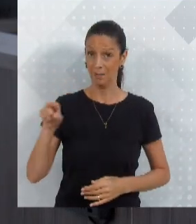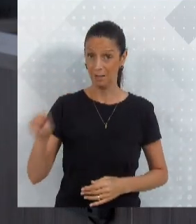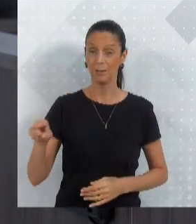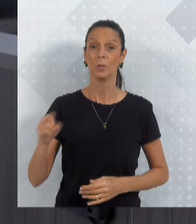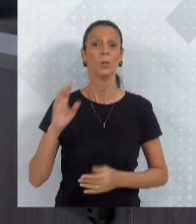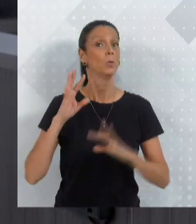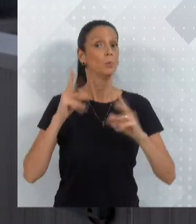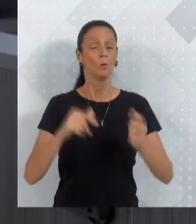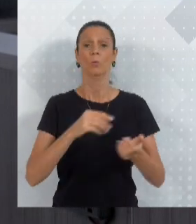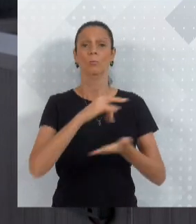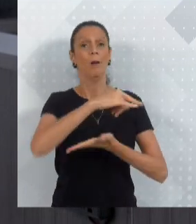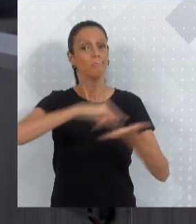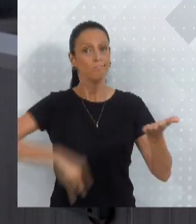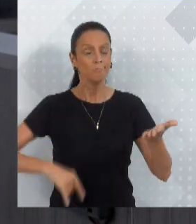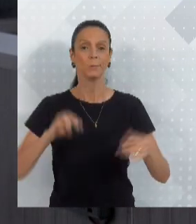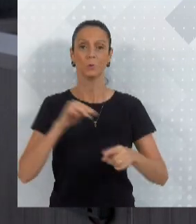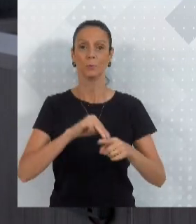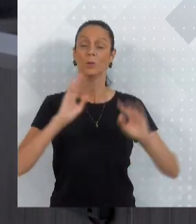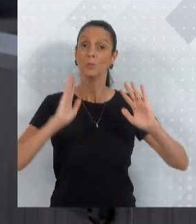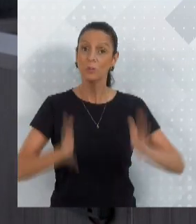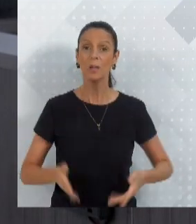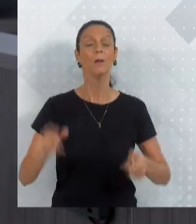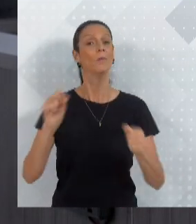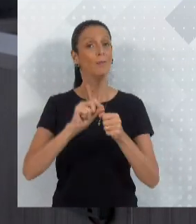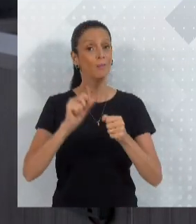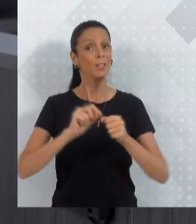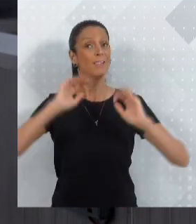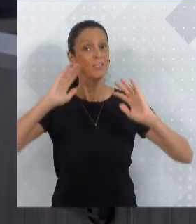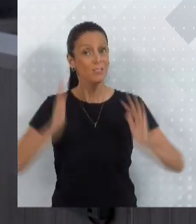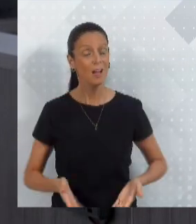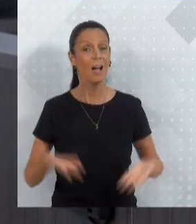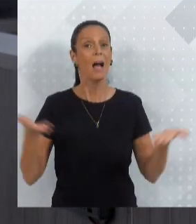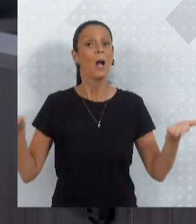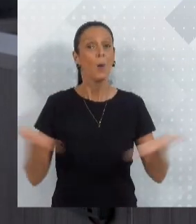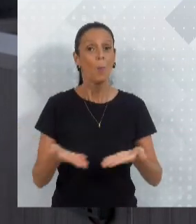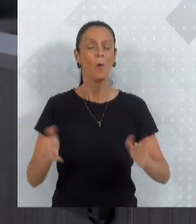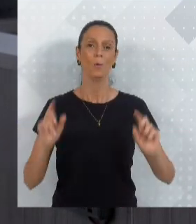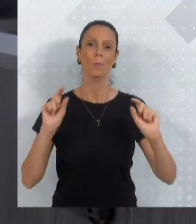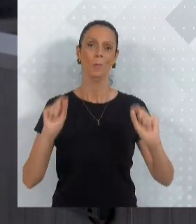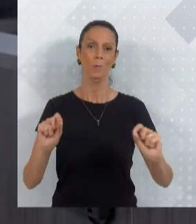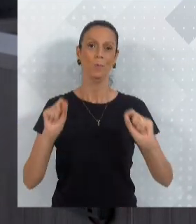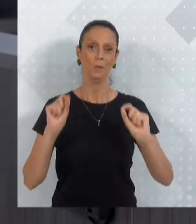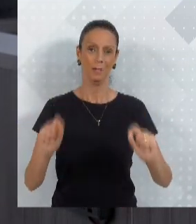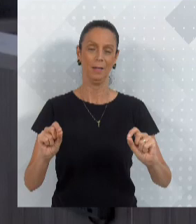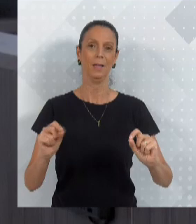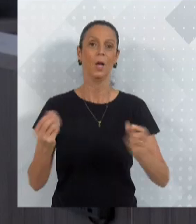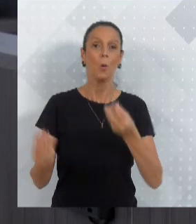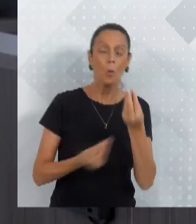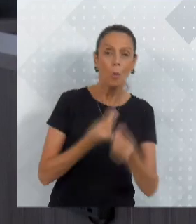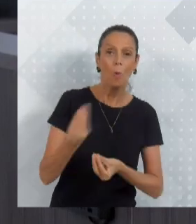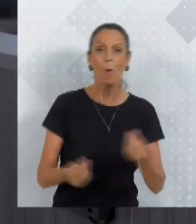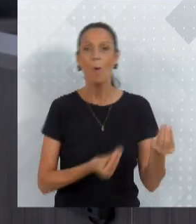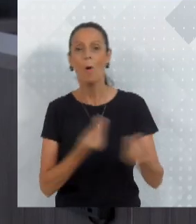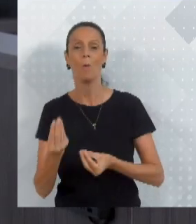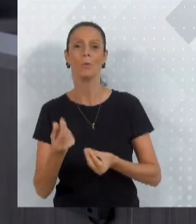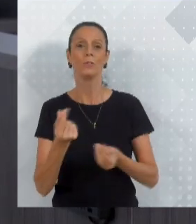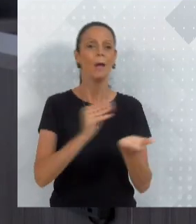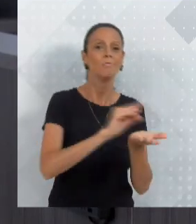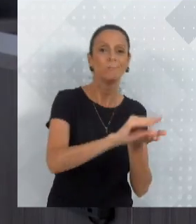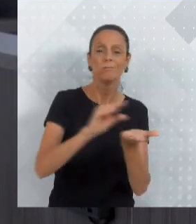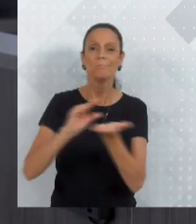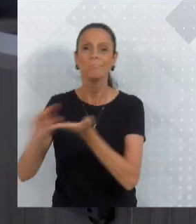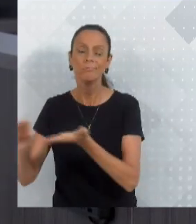cadastral que cabe ao município já foi feita. Agora, a questão é o direcionamento da verba. E